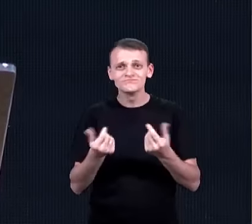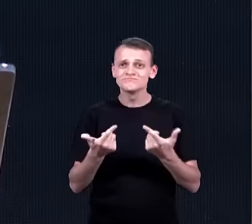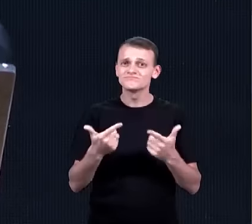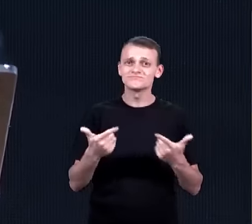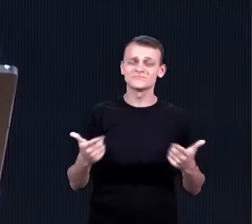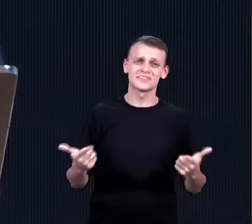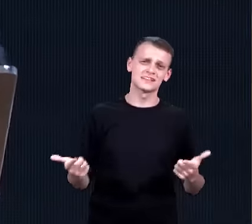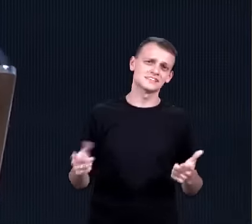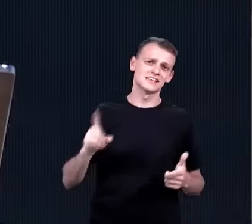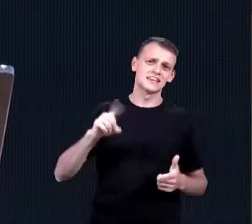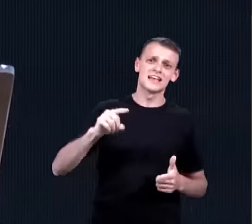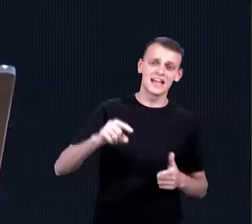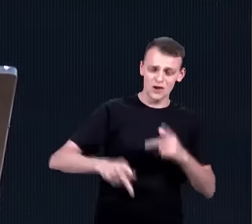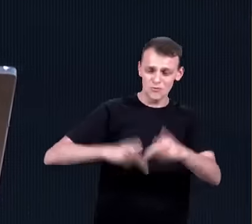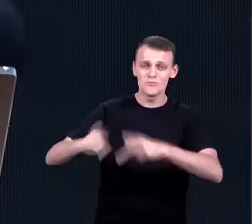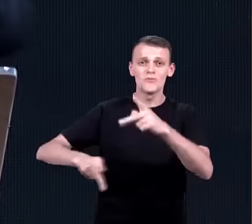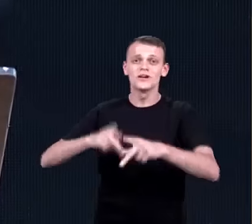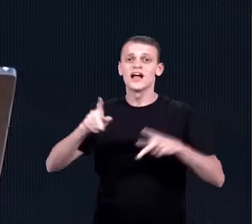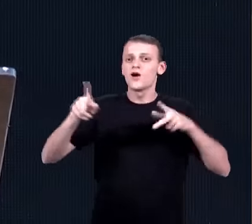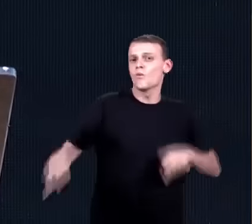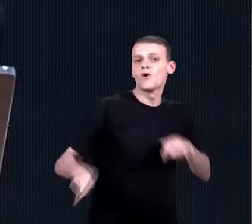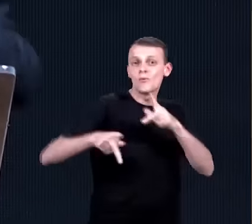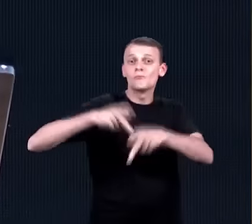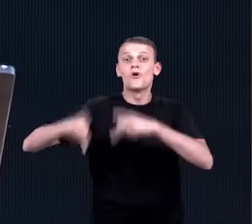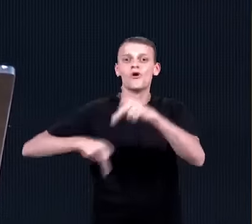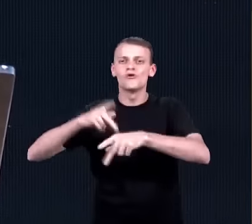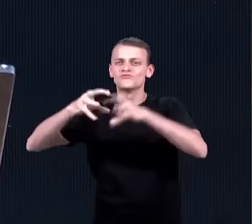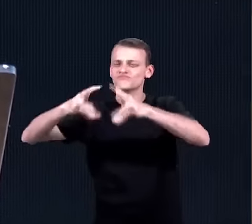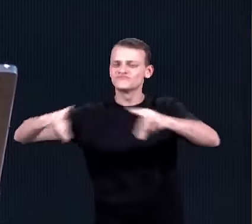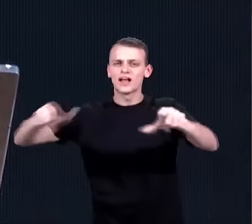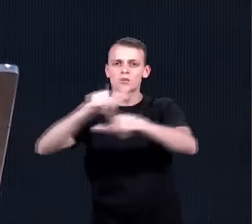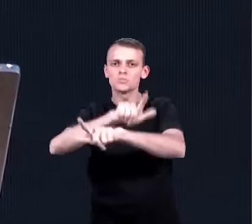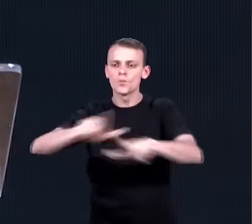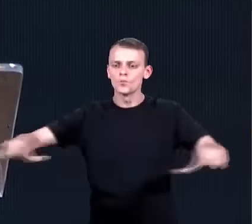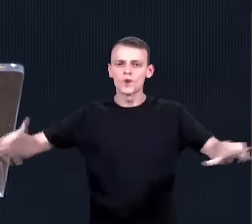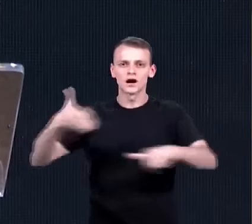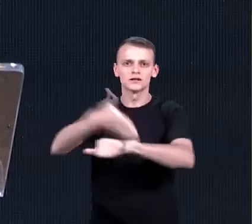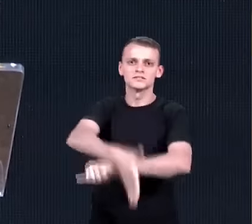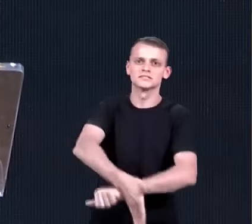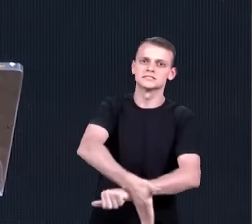Eles são como o povo no deserto, que não quis entrar na terra prometida.